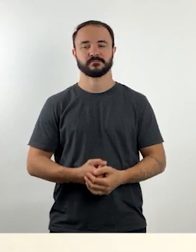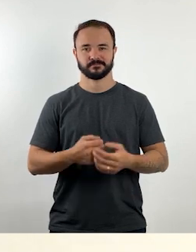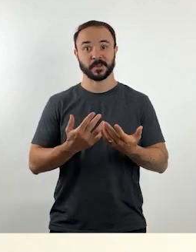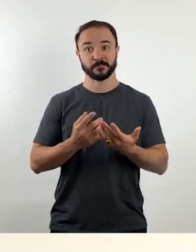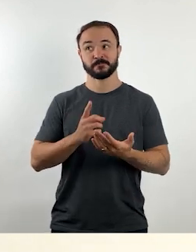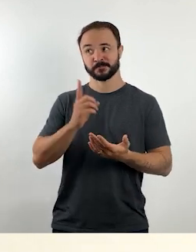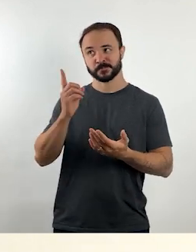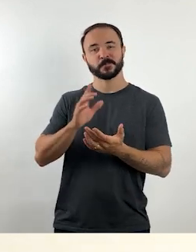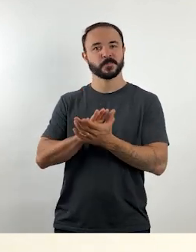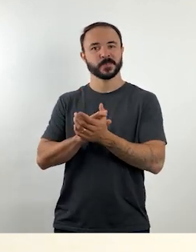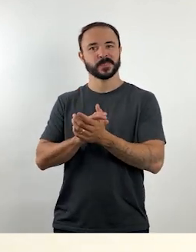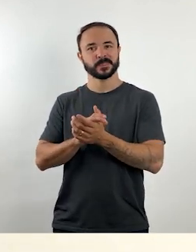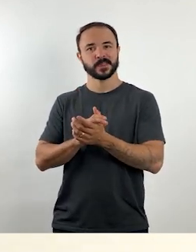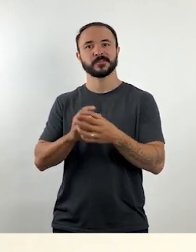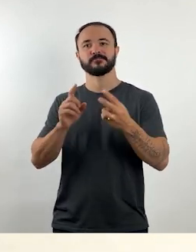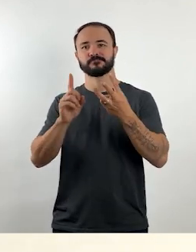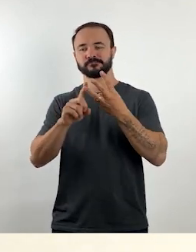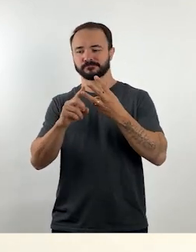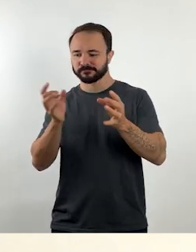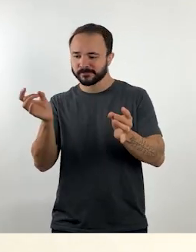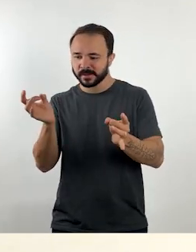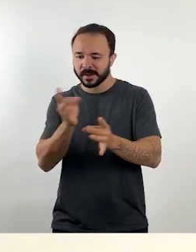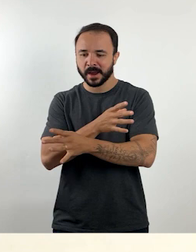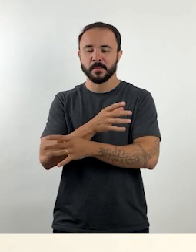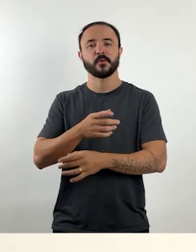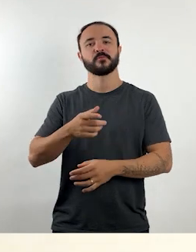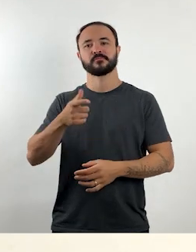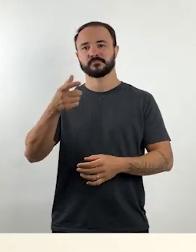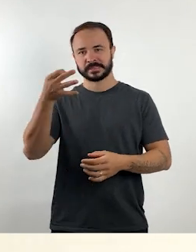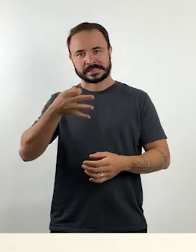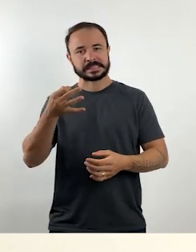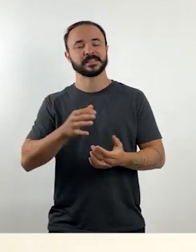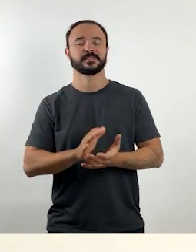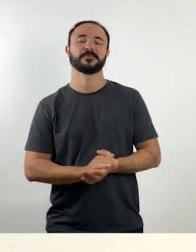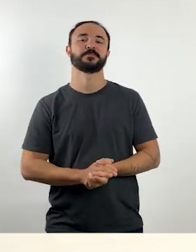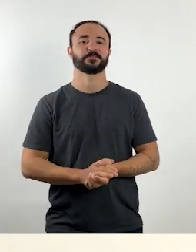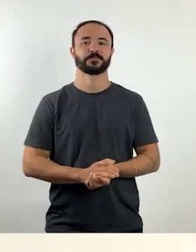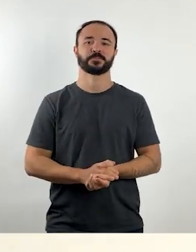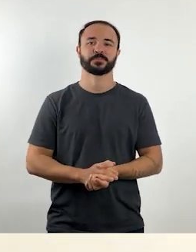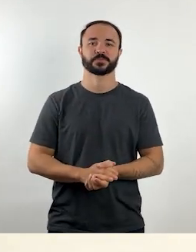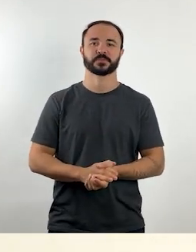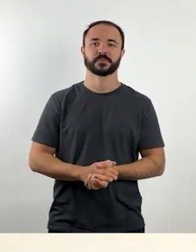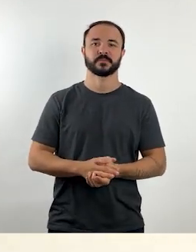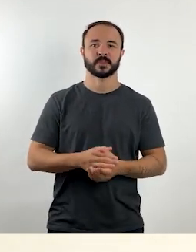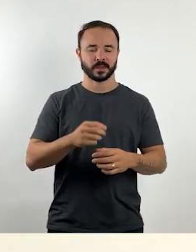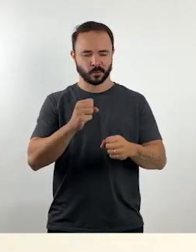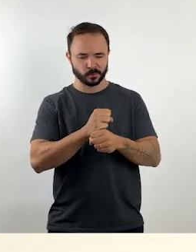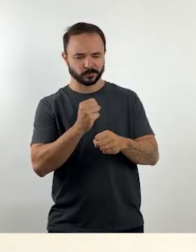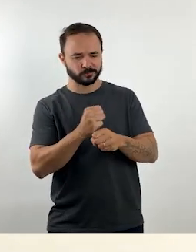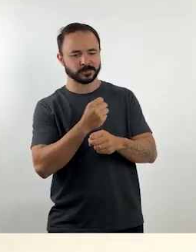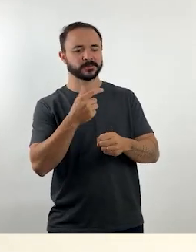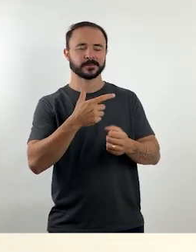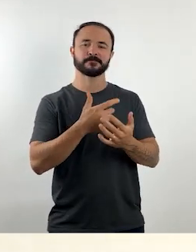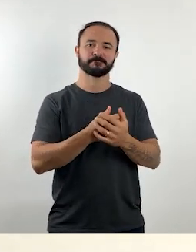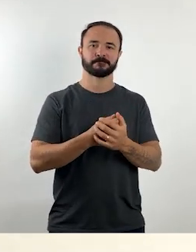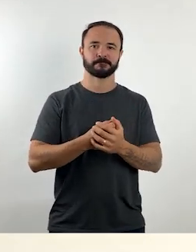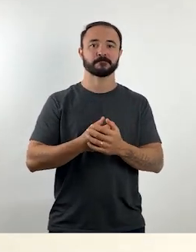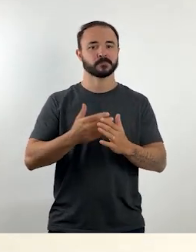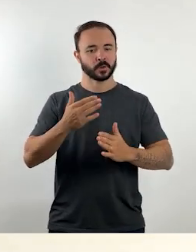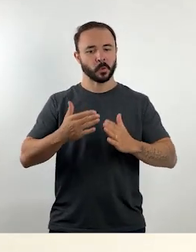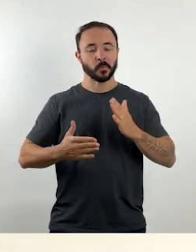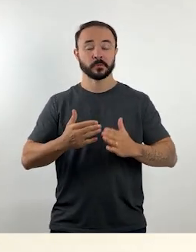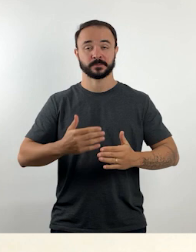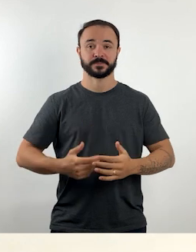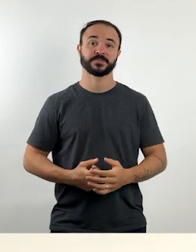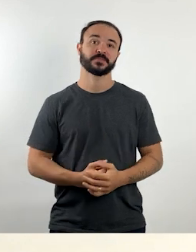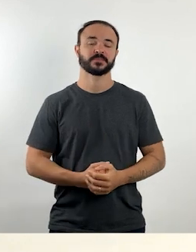Dessa forma, eu concluí mais um passo na montagem do meu robô, quando eu finalizar